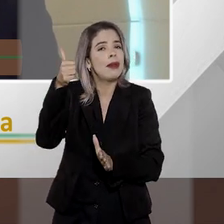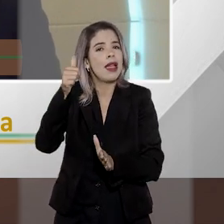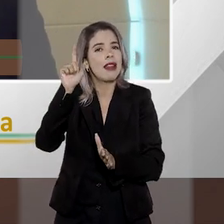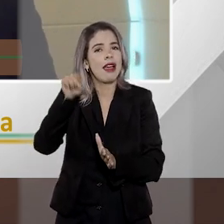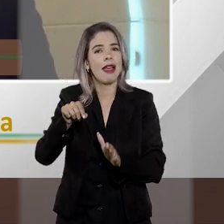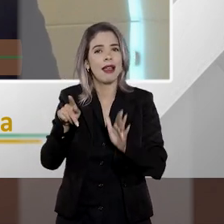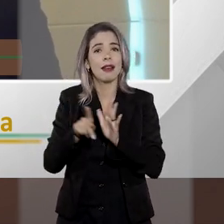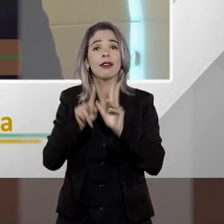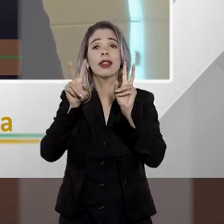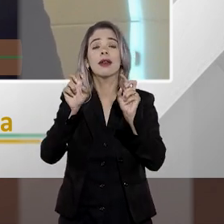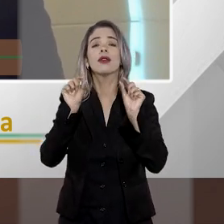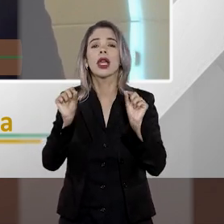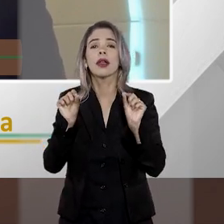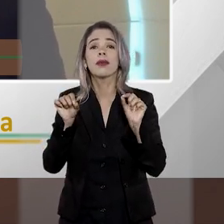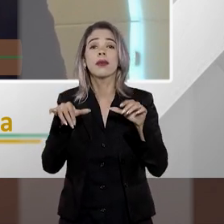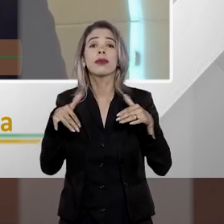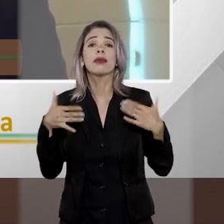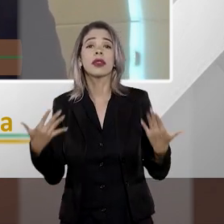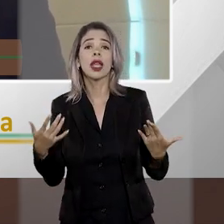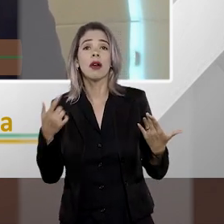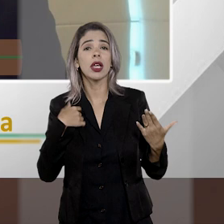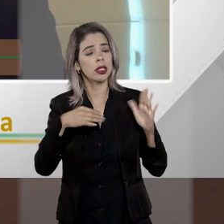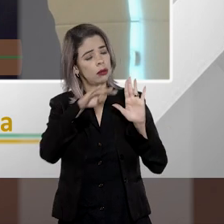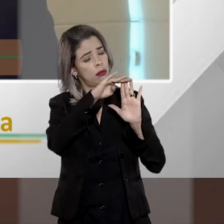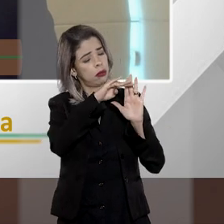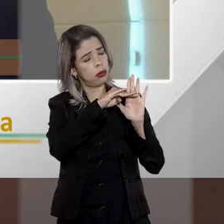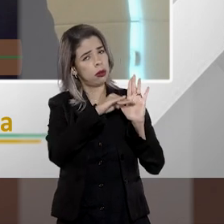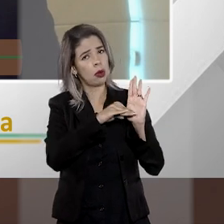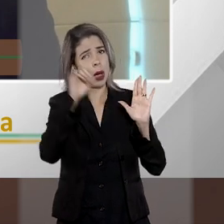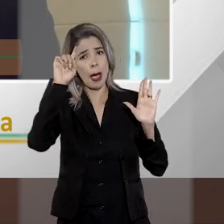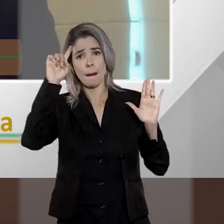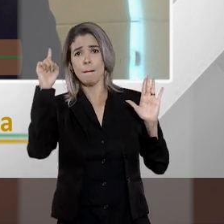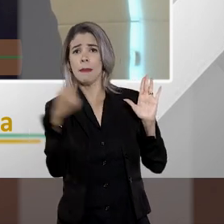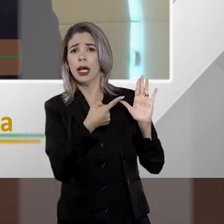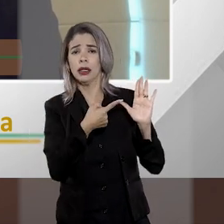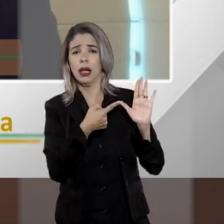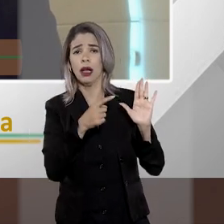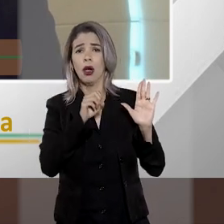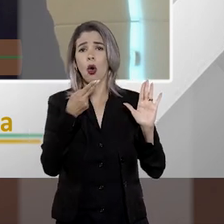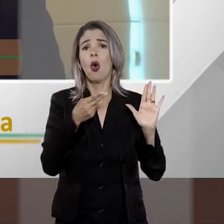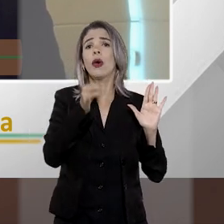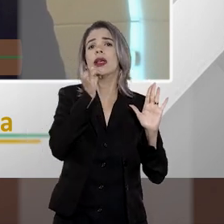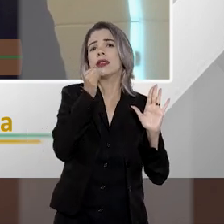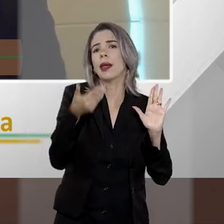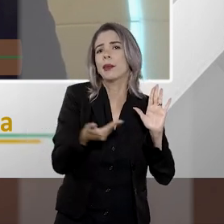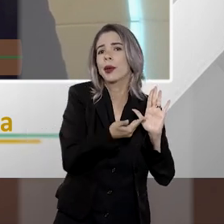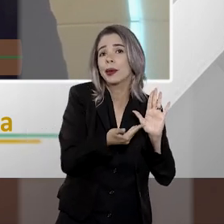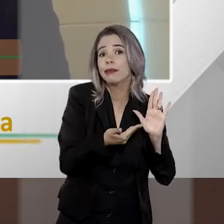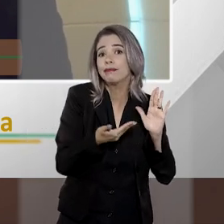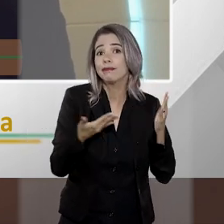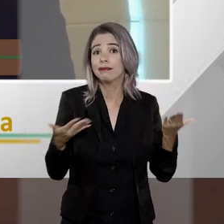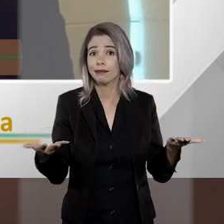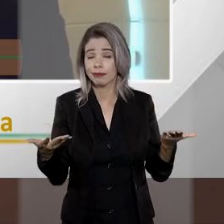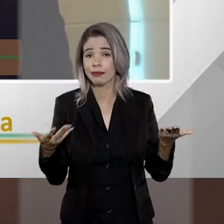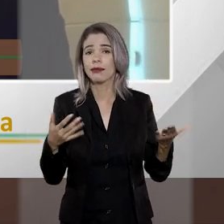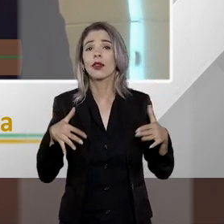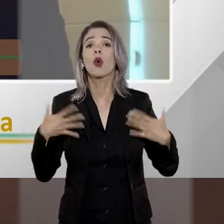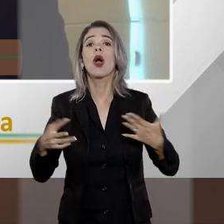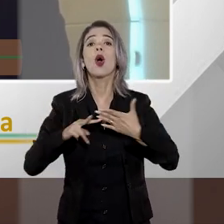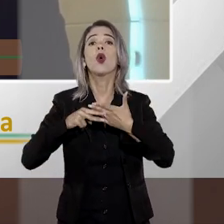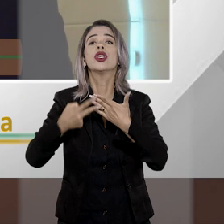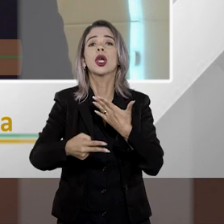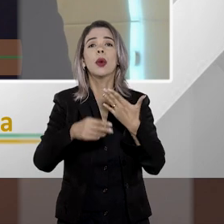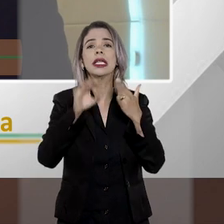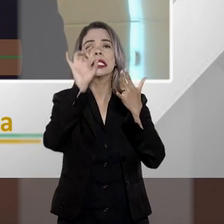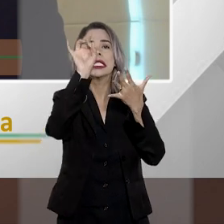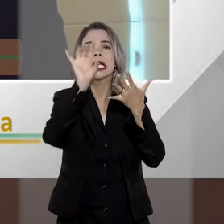âmbito do STJ, diz respeito ao seguinte: afinal, esse rol é taxativo ou esse rol é exemplificativo? Veja, qual que é a consequência